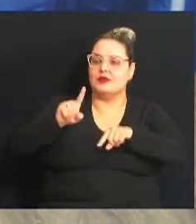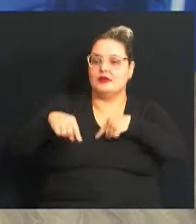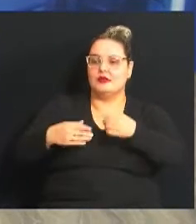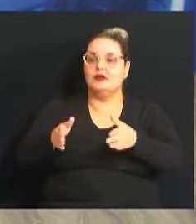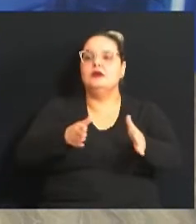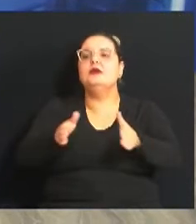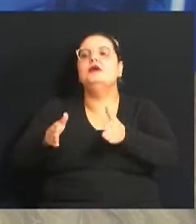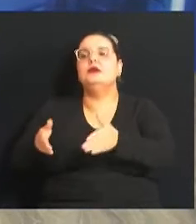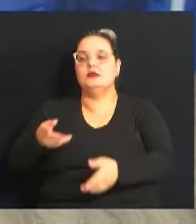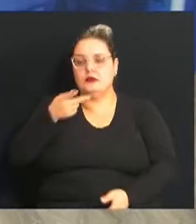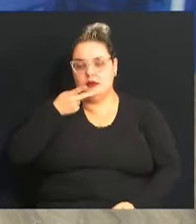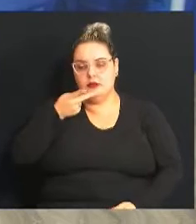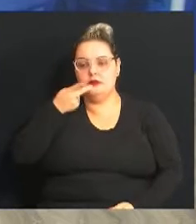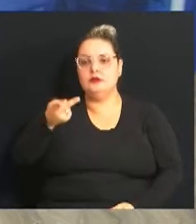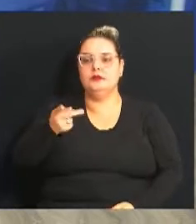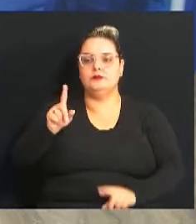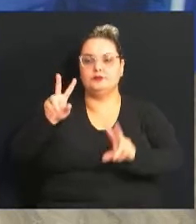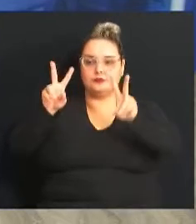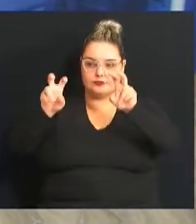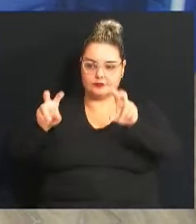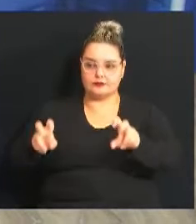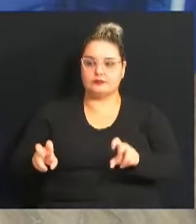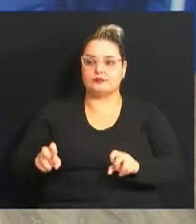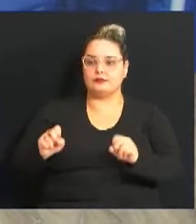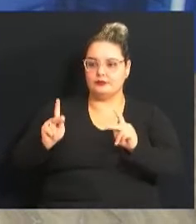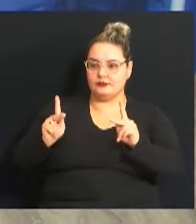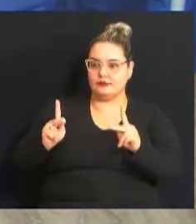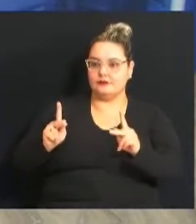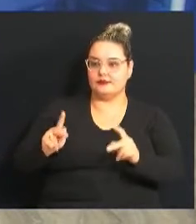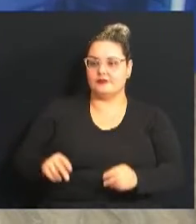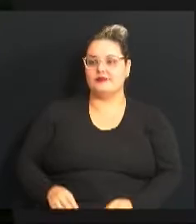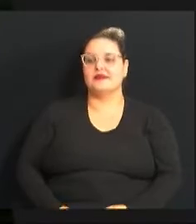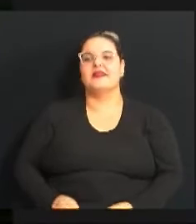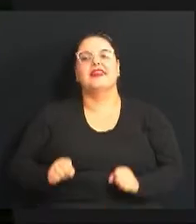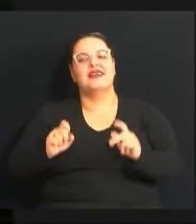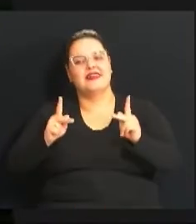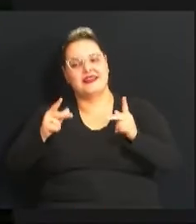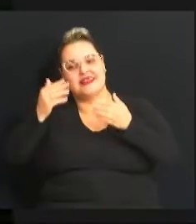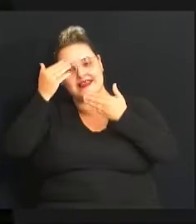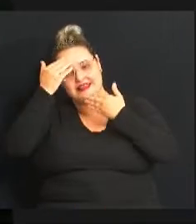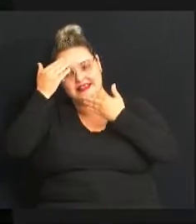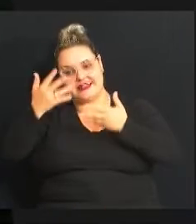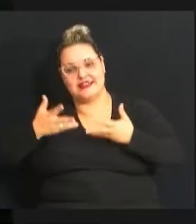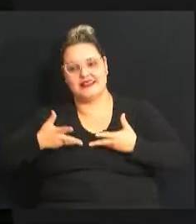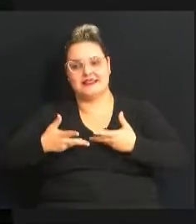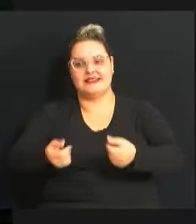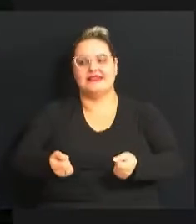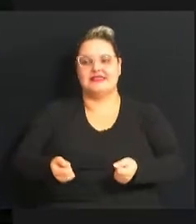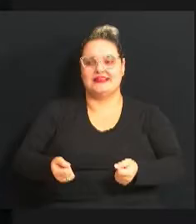também para falar sobre outro assunto, viu? Ok,